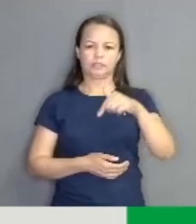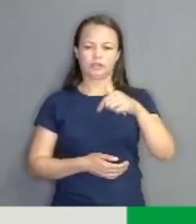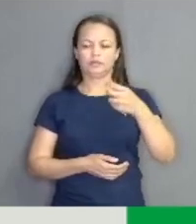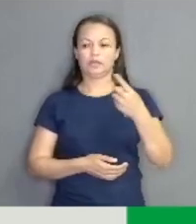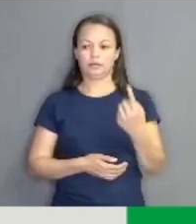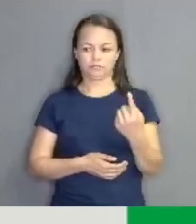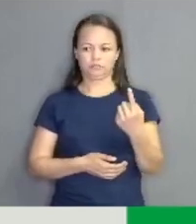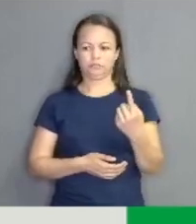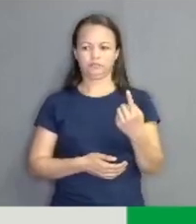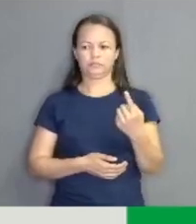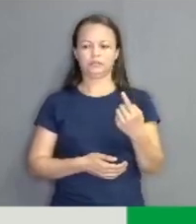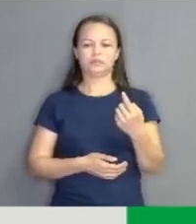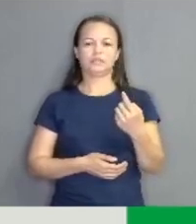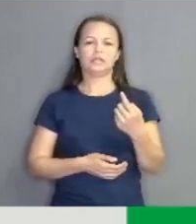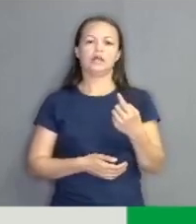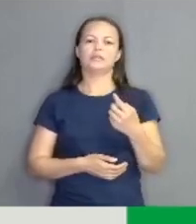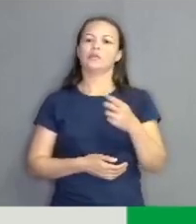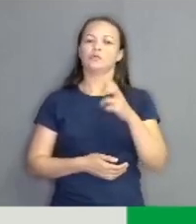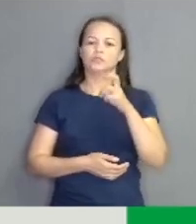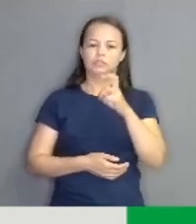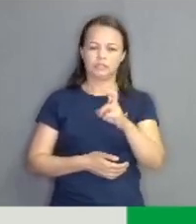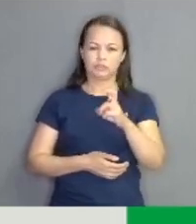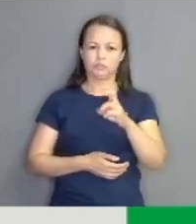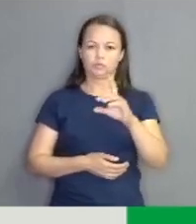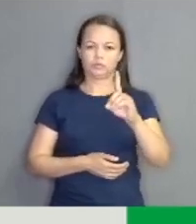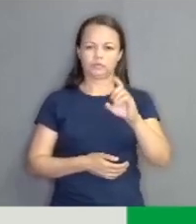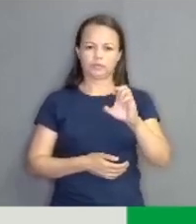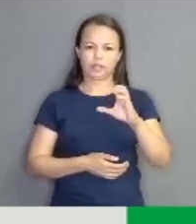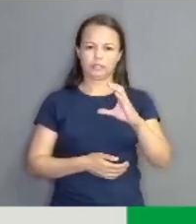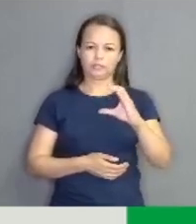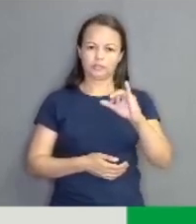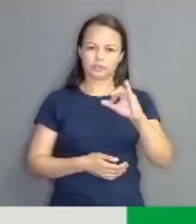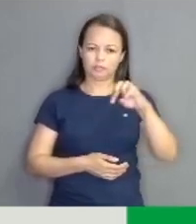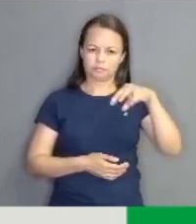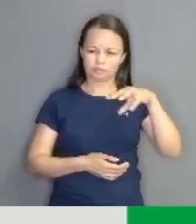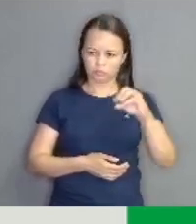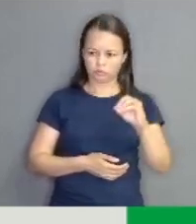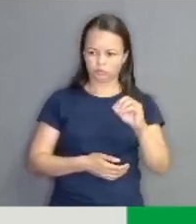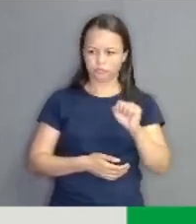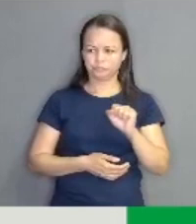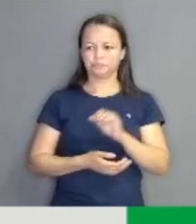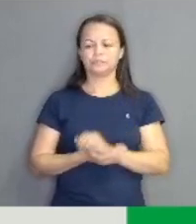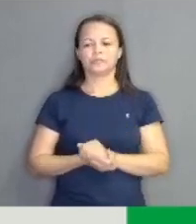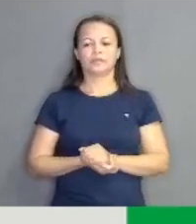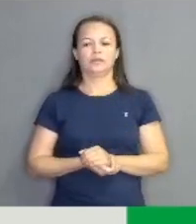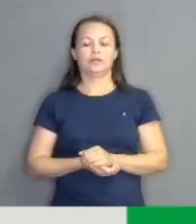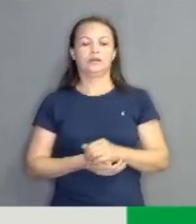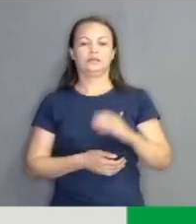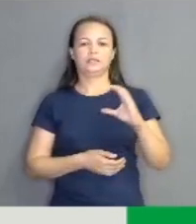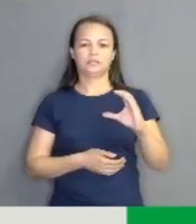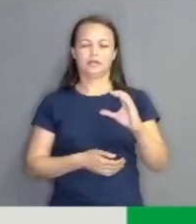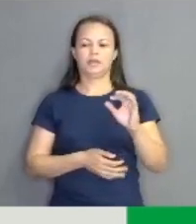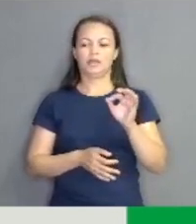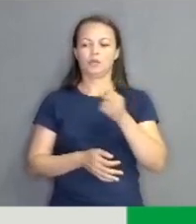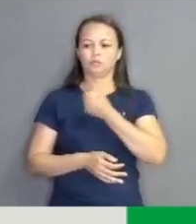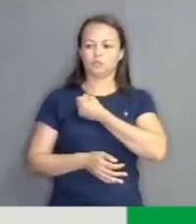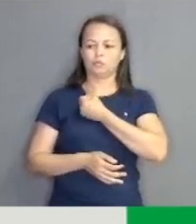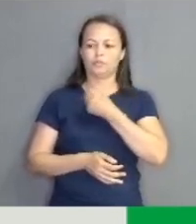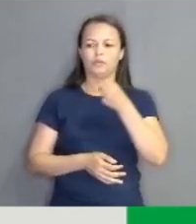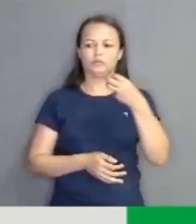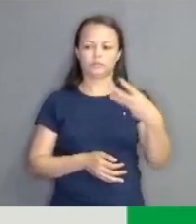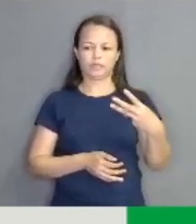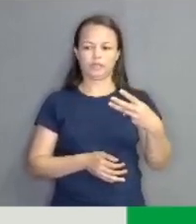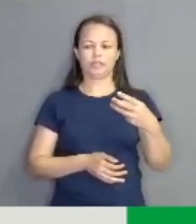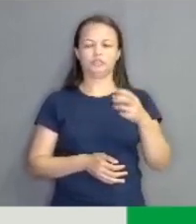4,571. 5 décimos, ok? Na letra C, o algarismo 3 em